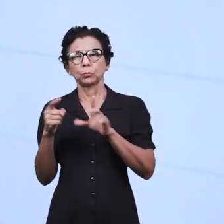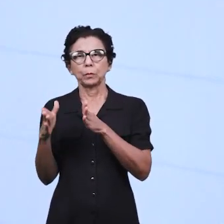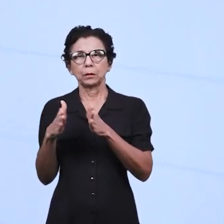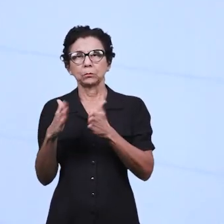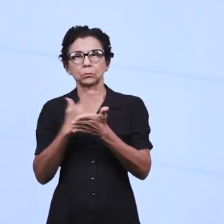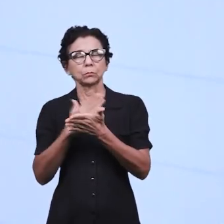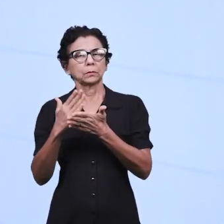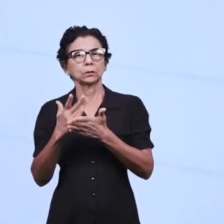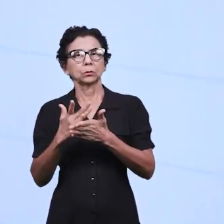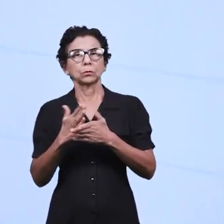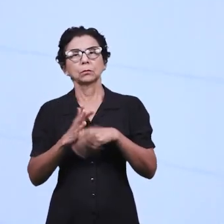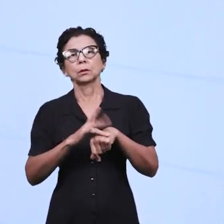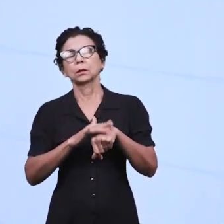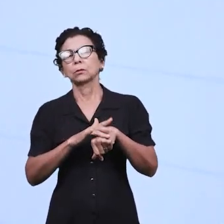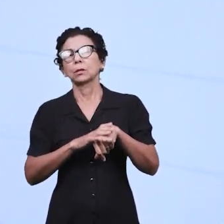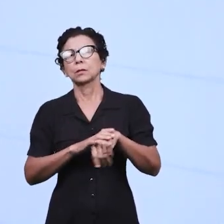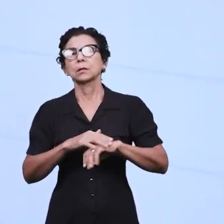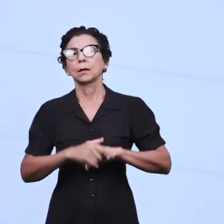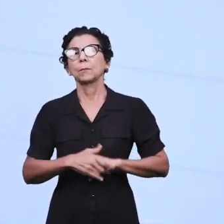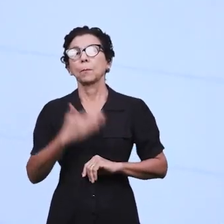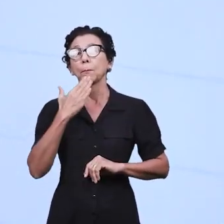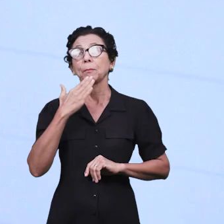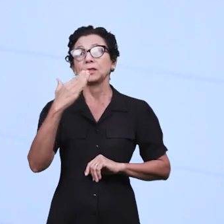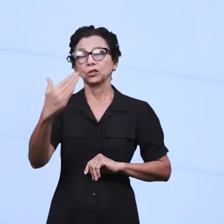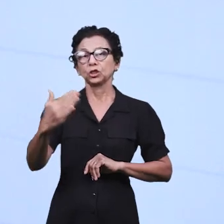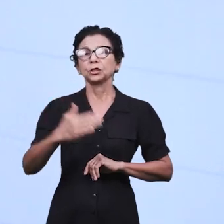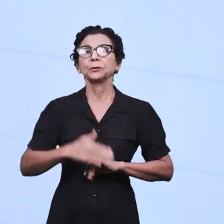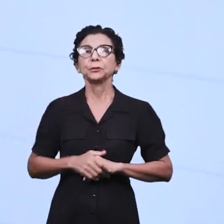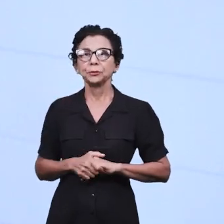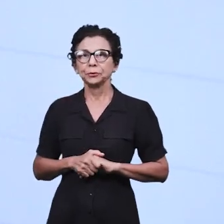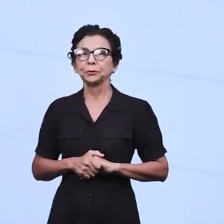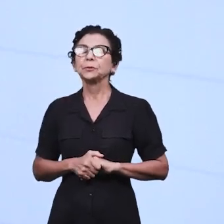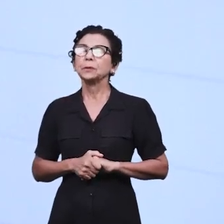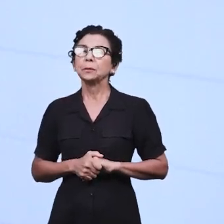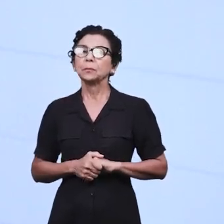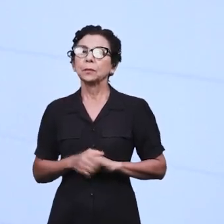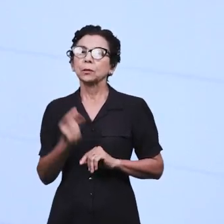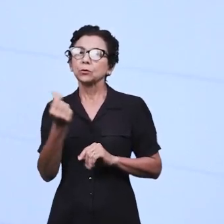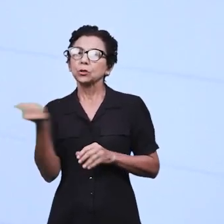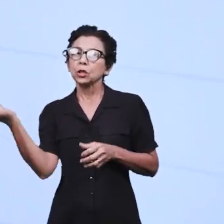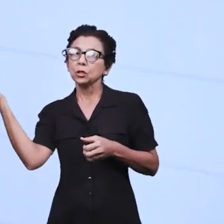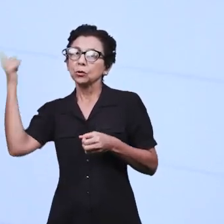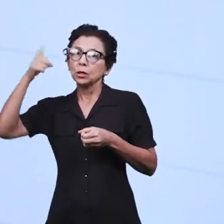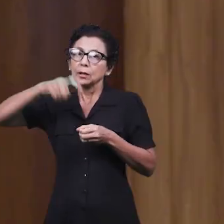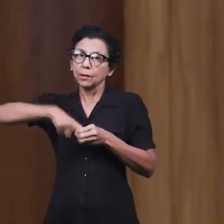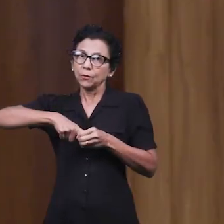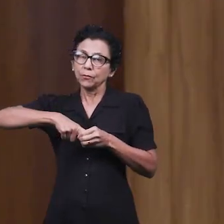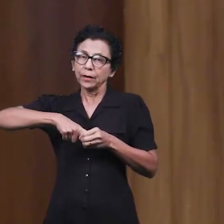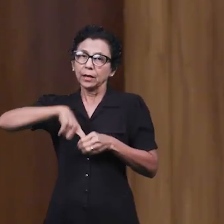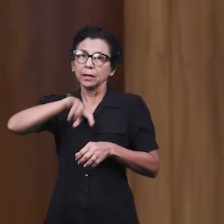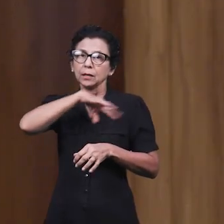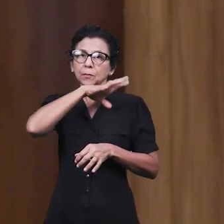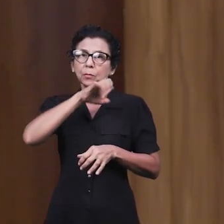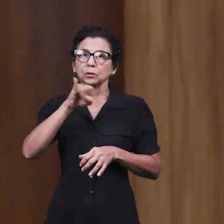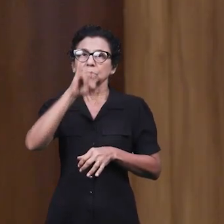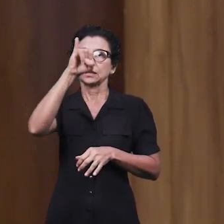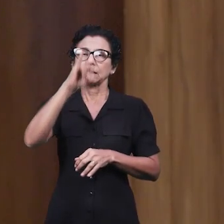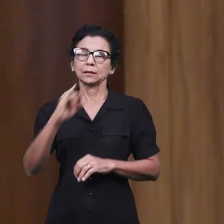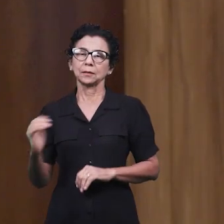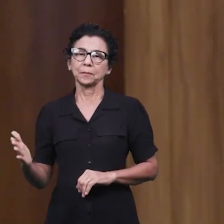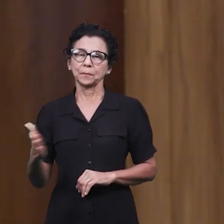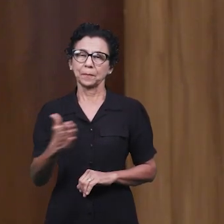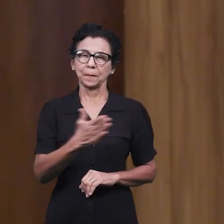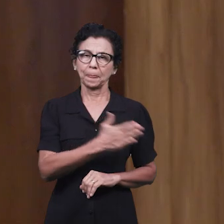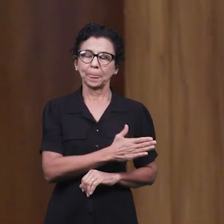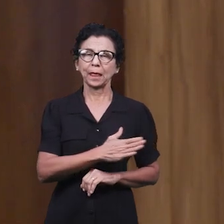pode requerer esse benefício e pode pedir a restituição dos últimos 5 anos. Dos últimos 5 anos, Saindo um pouco dessa